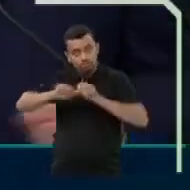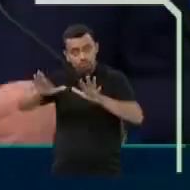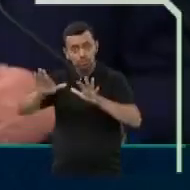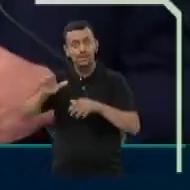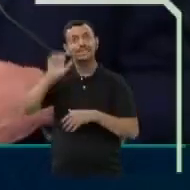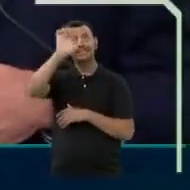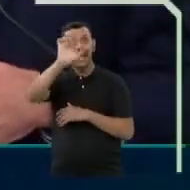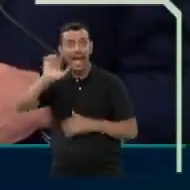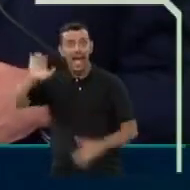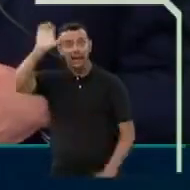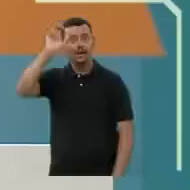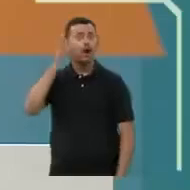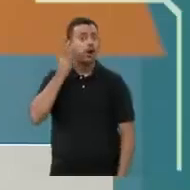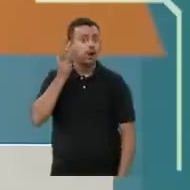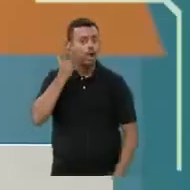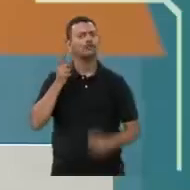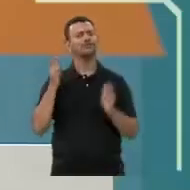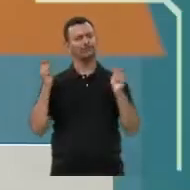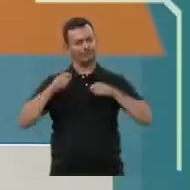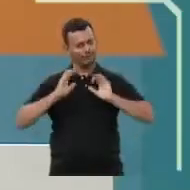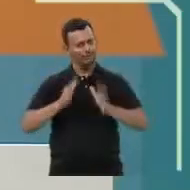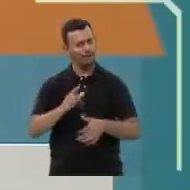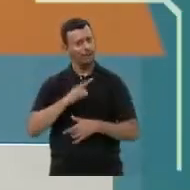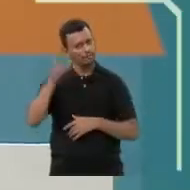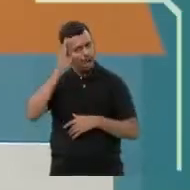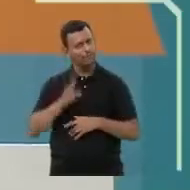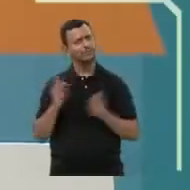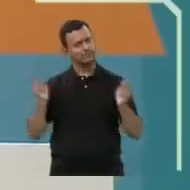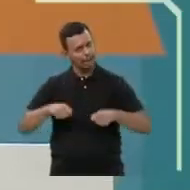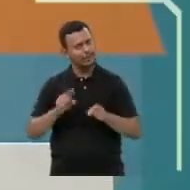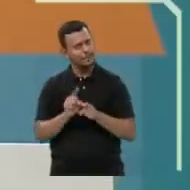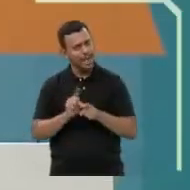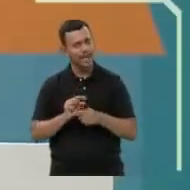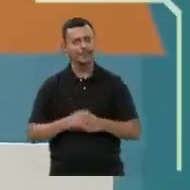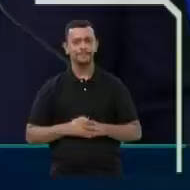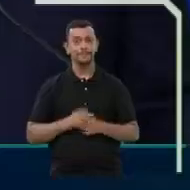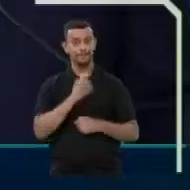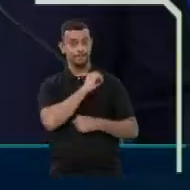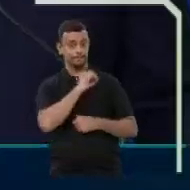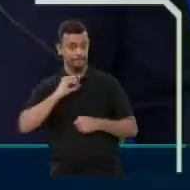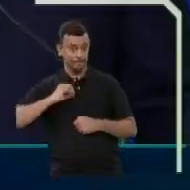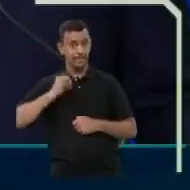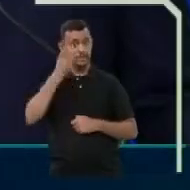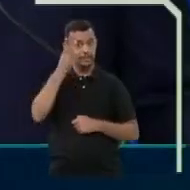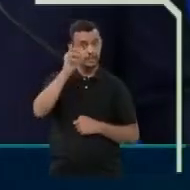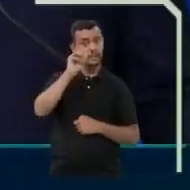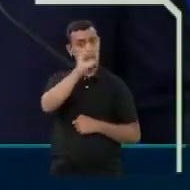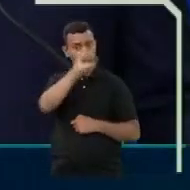Ceará pode, o Brasil muito mais pode. A tréplica, Marina, 30 segundos.